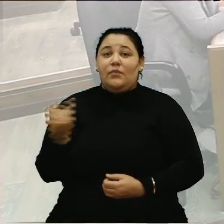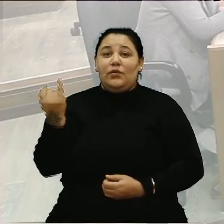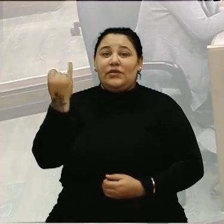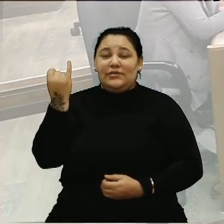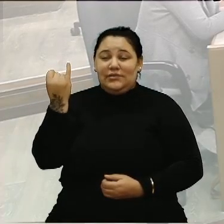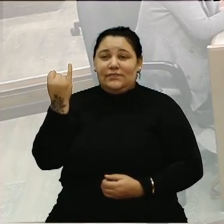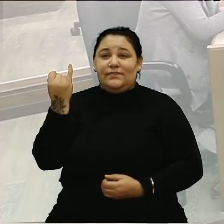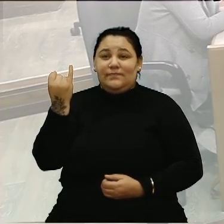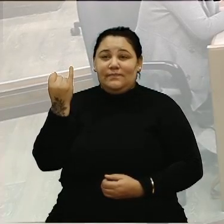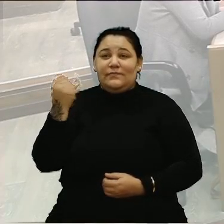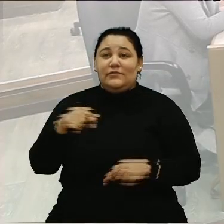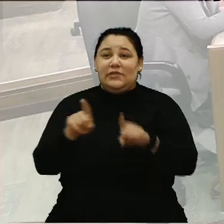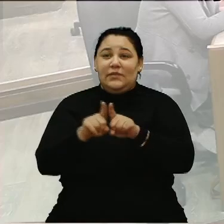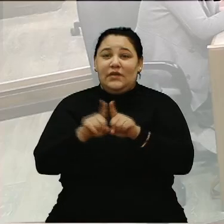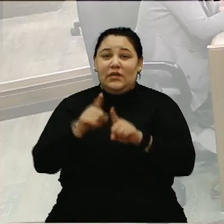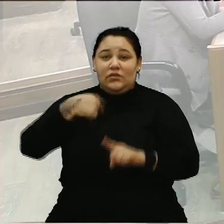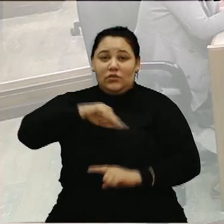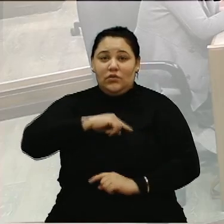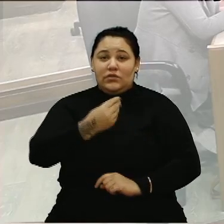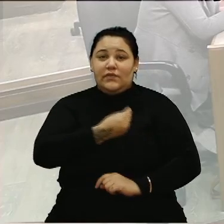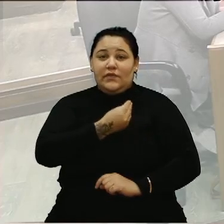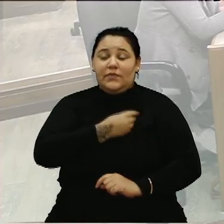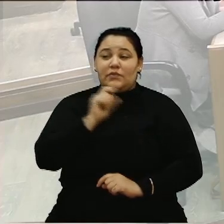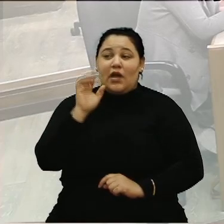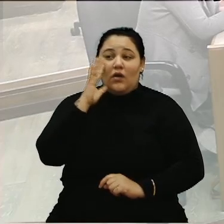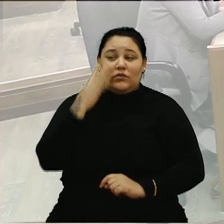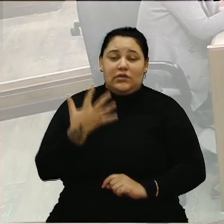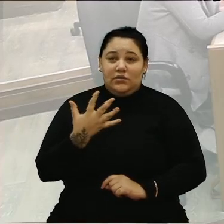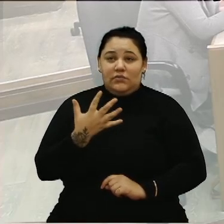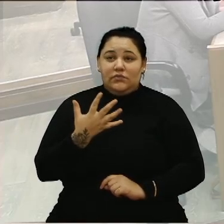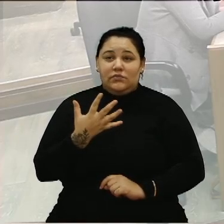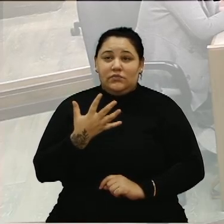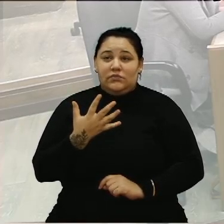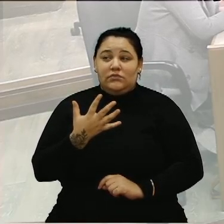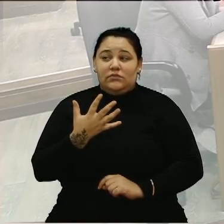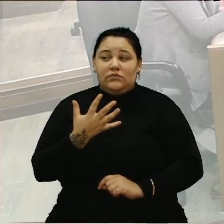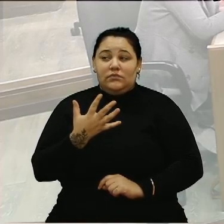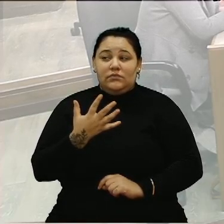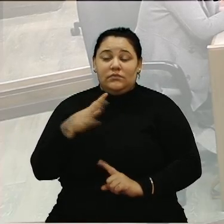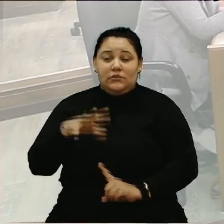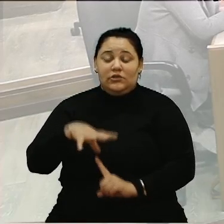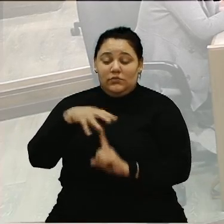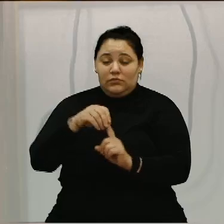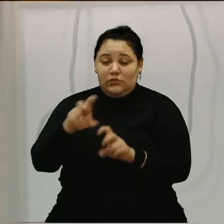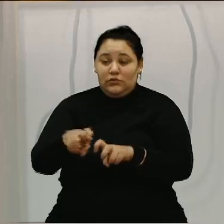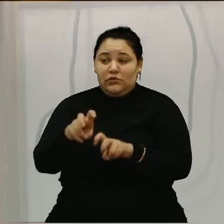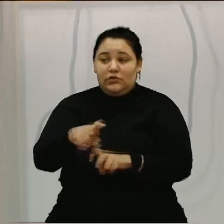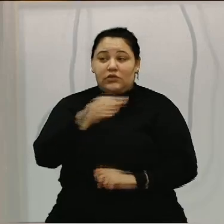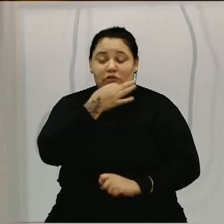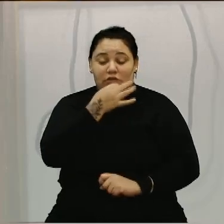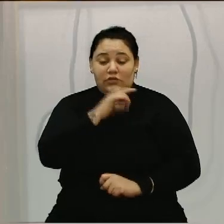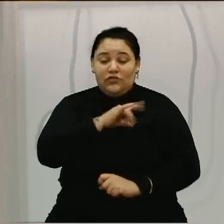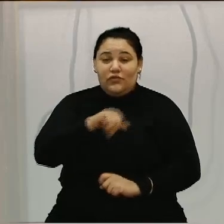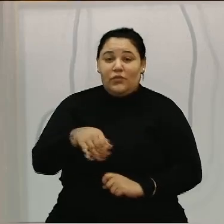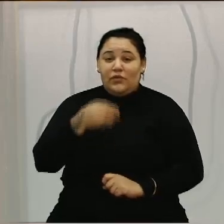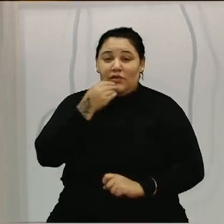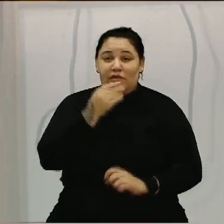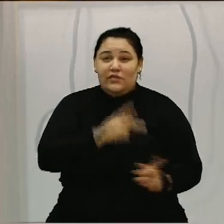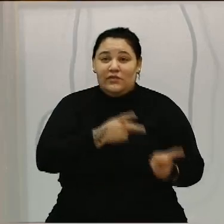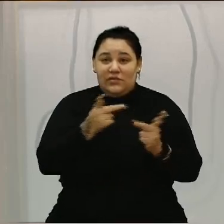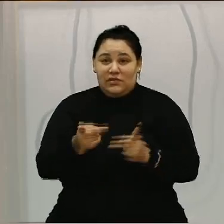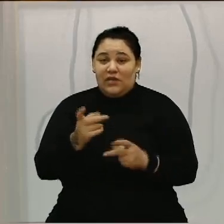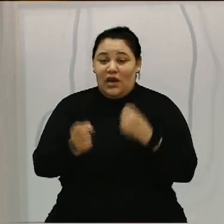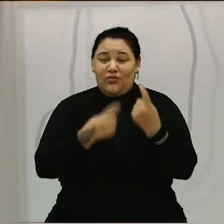que a gente viveu esses eventos, né, especialmente no interior de Caxias do Sul. Tive a oportunidade de visitar, né,